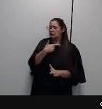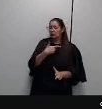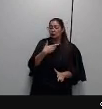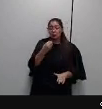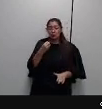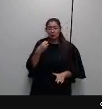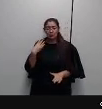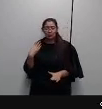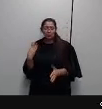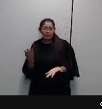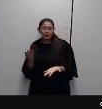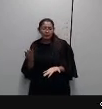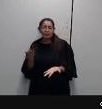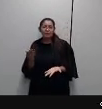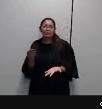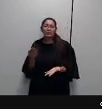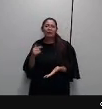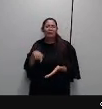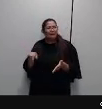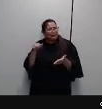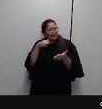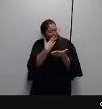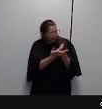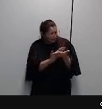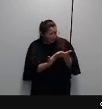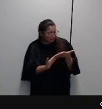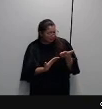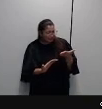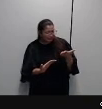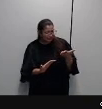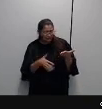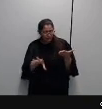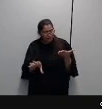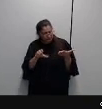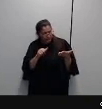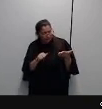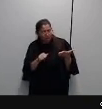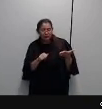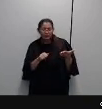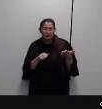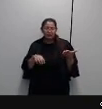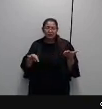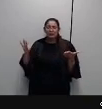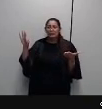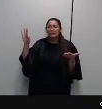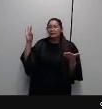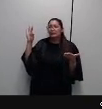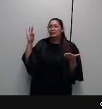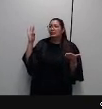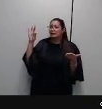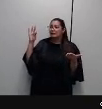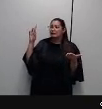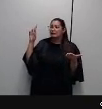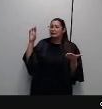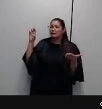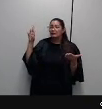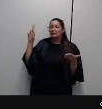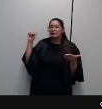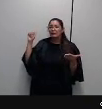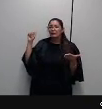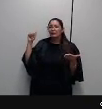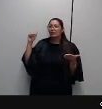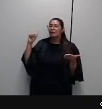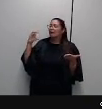ela ela reagiria essa espécie de cobrança da terracap a linha Federal ali a federal tá